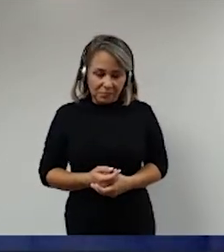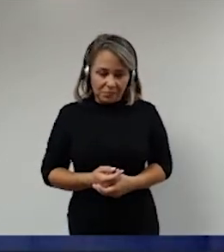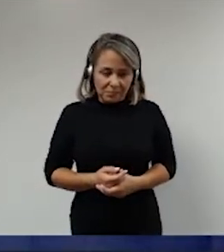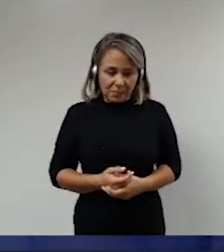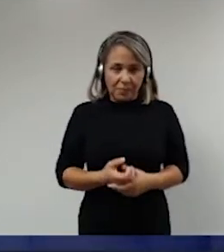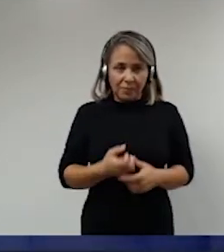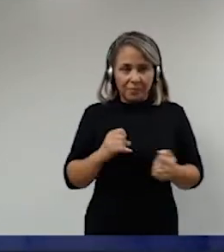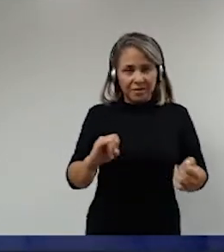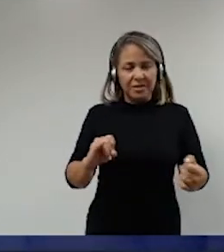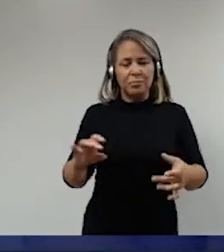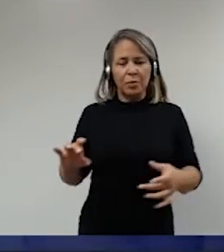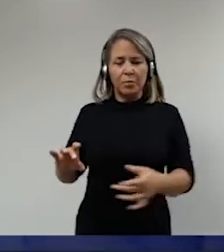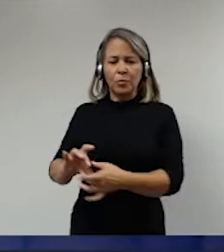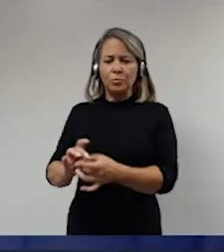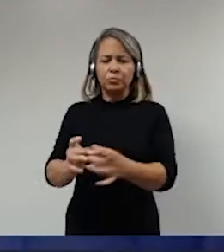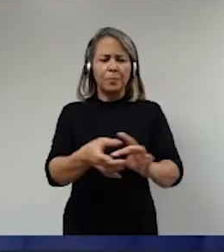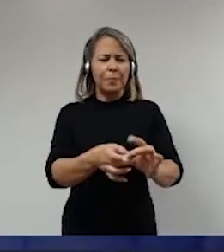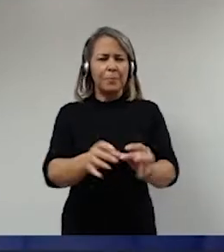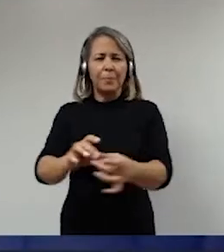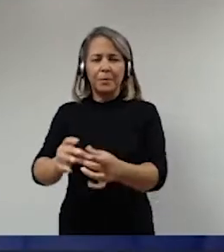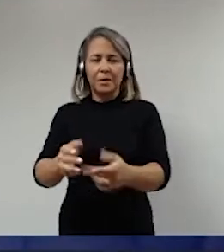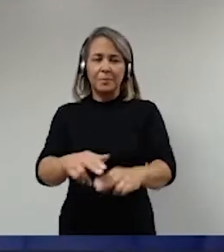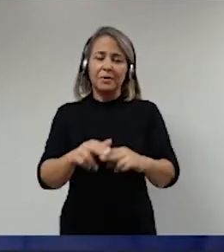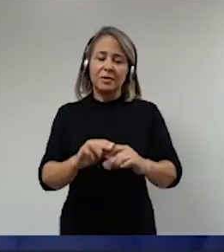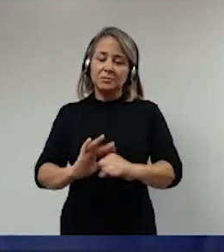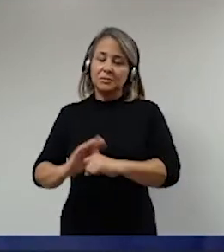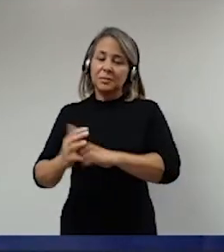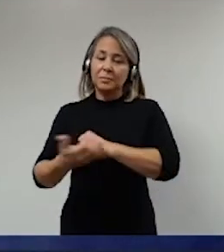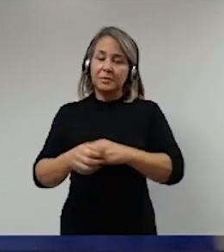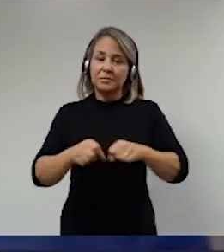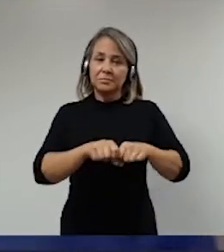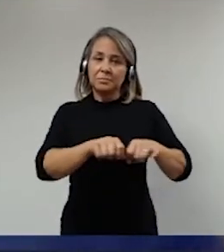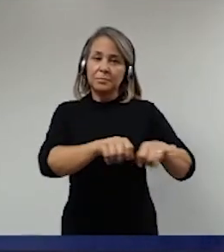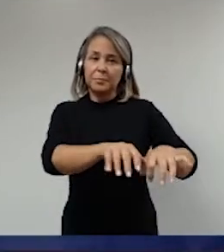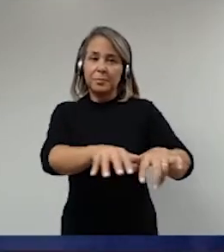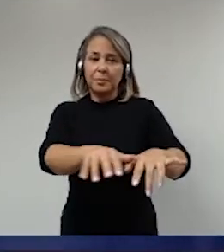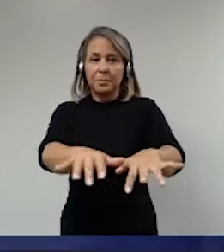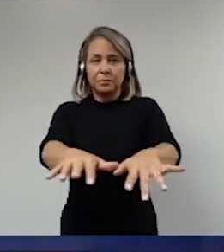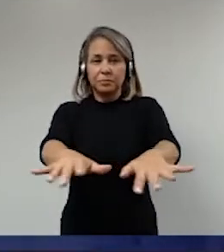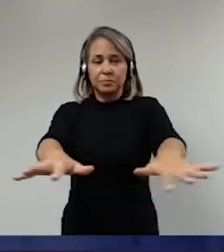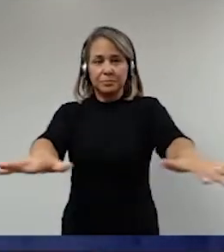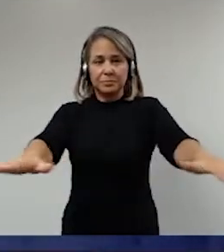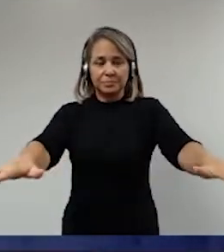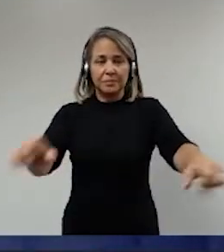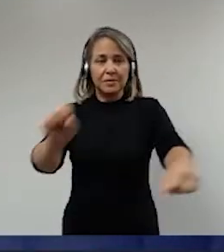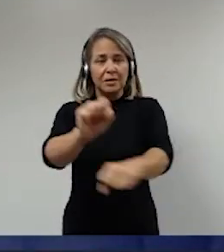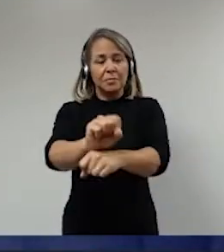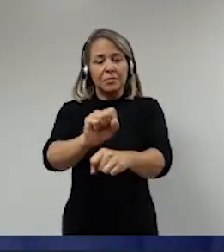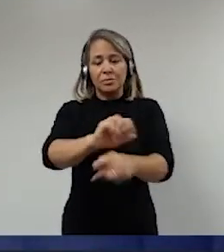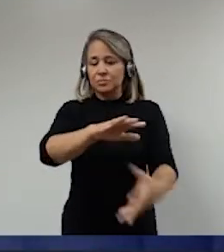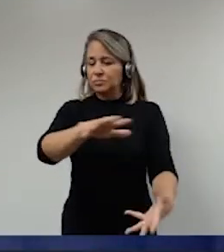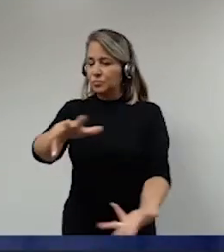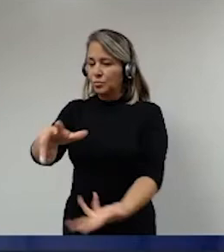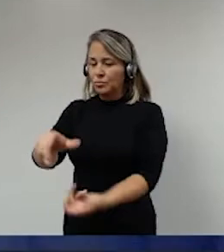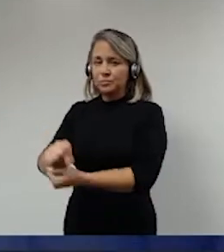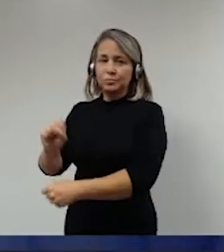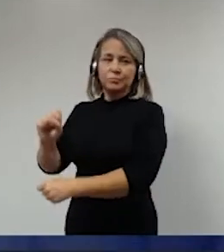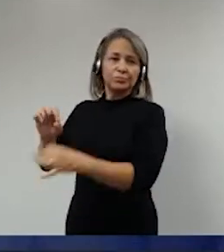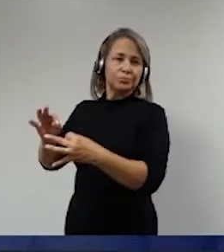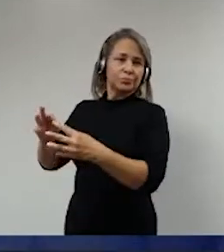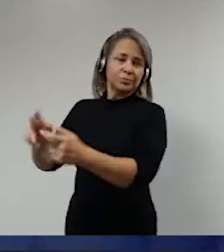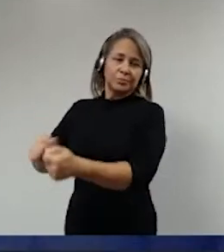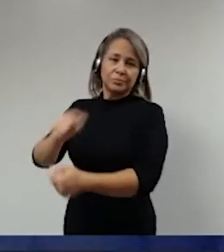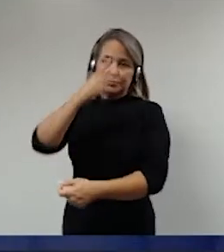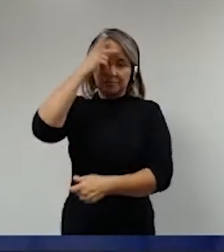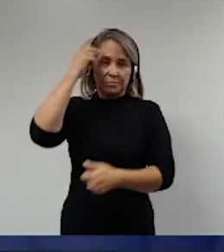foram encadeados, esses fatores, por conta da pandemia. A pandemia é essa que paralisou o mundo inteiro, né, as pessoas